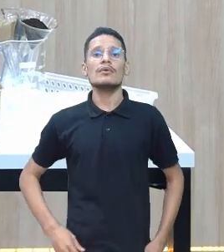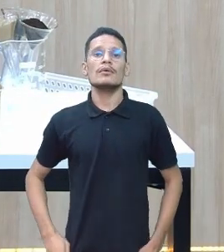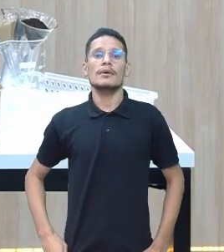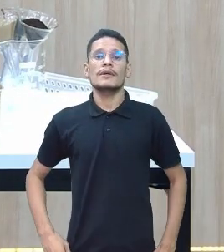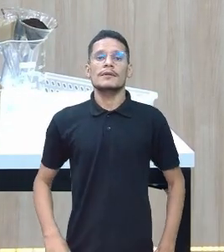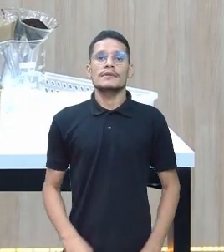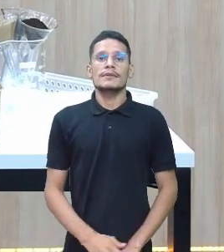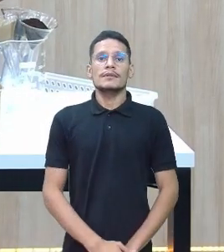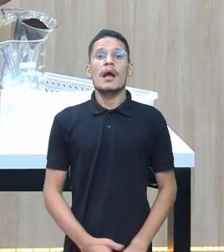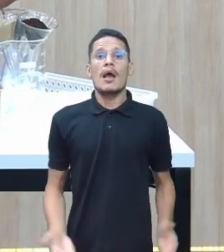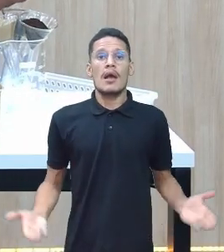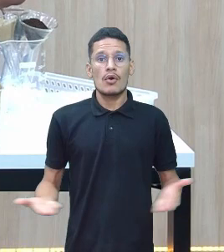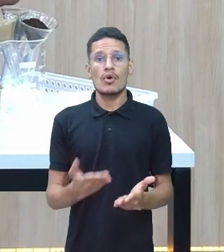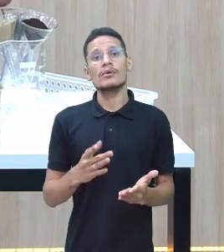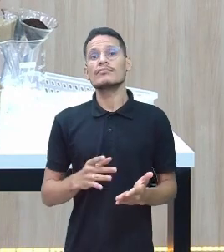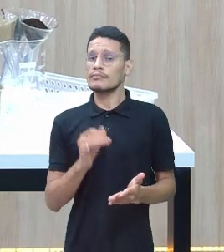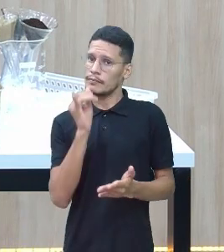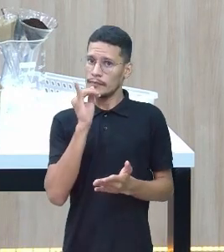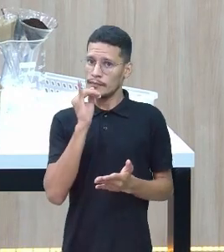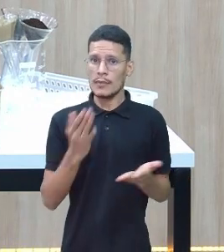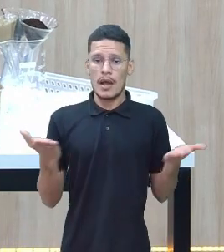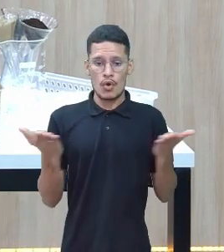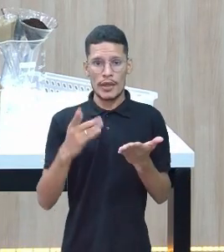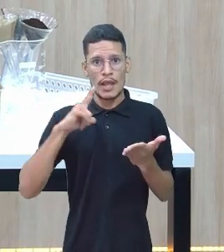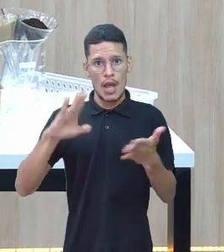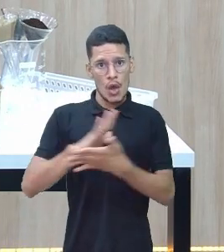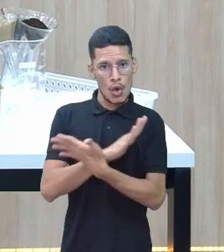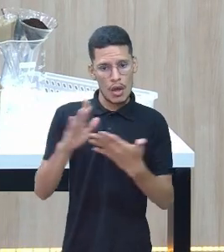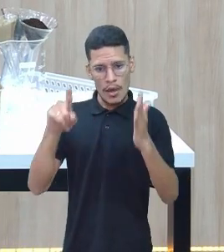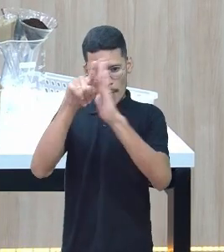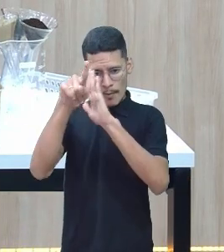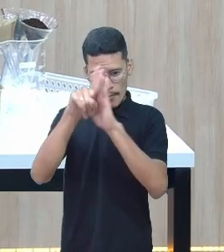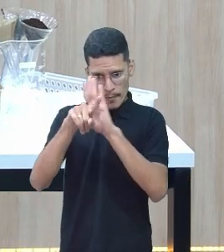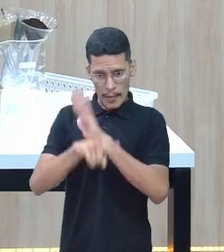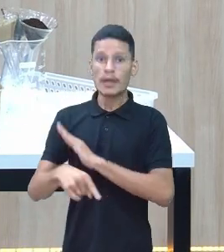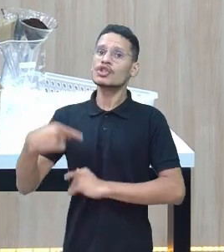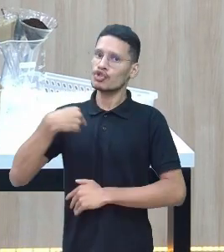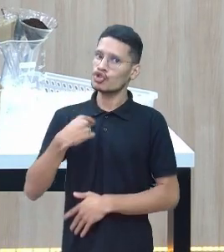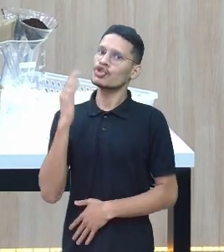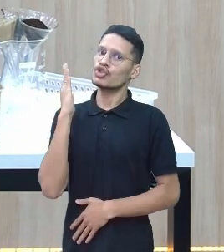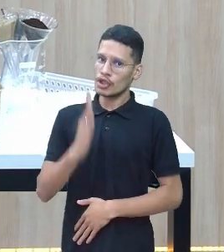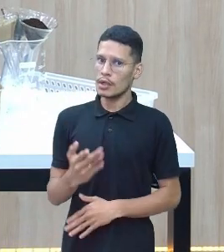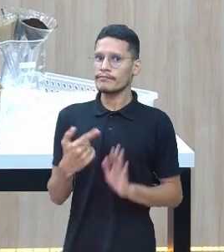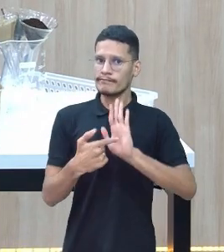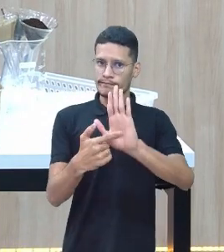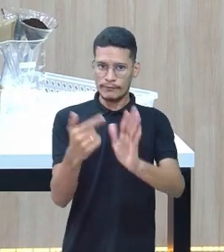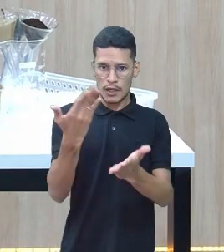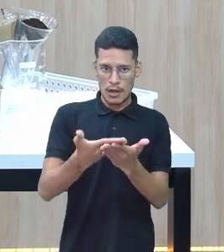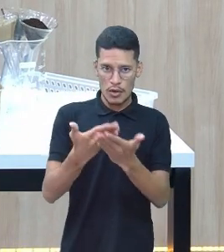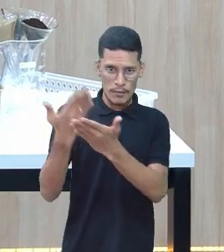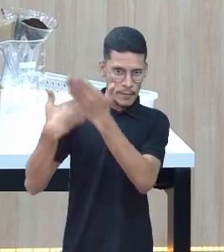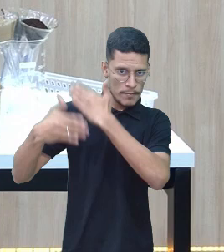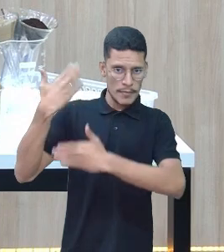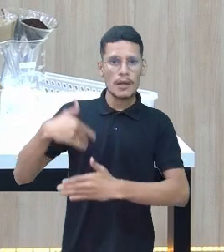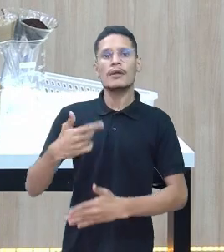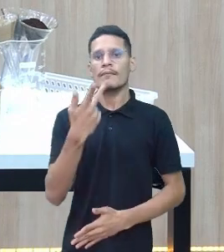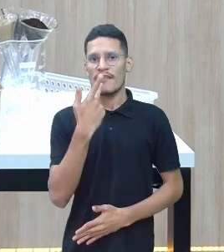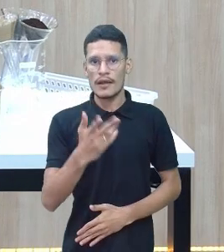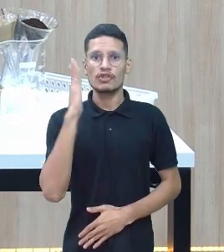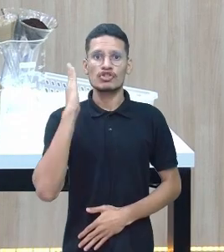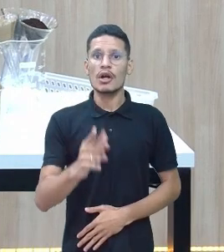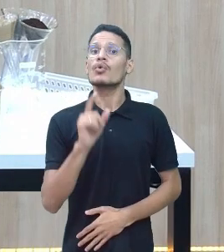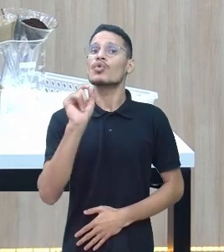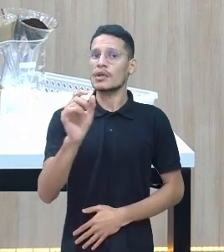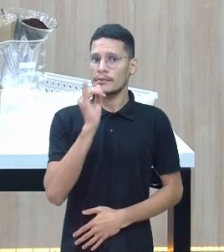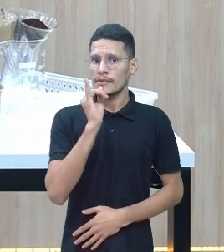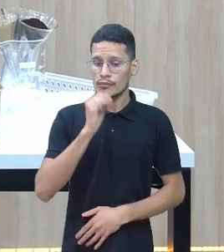desse checkpoint. Então, no checkpoint tem as perguntas que eu já apresentei na aula passada e disse a vocês, vou dar um